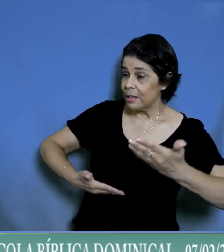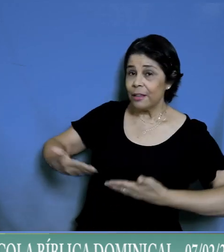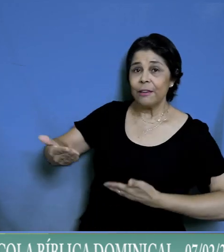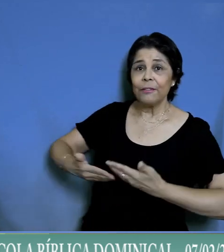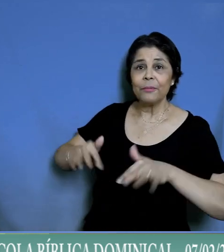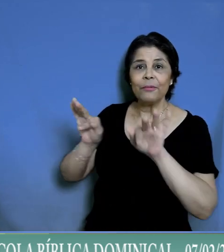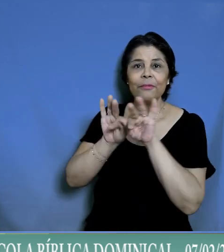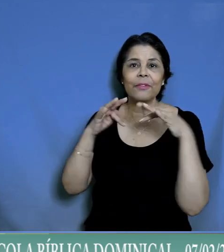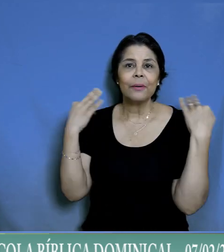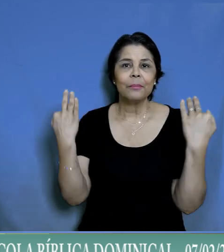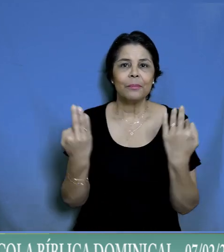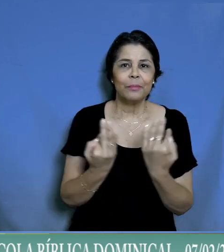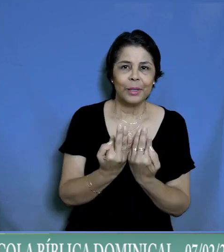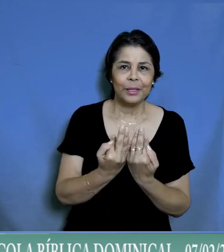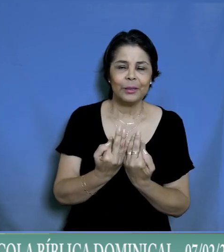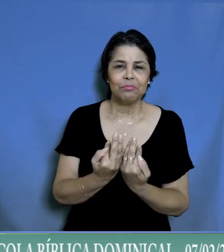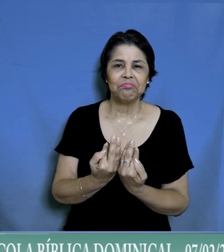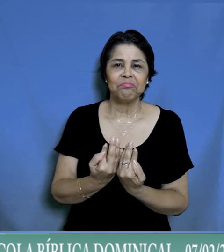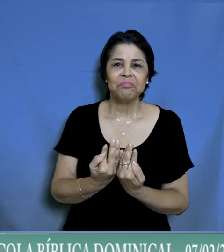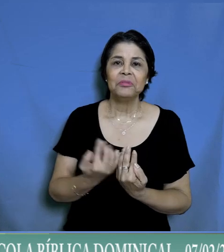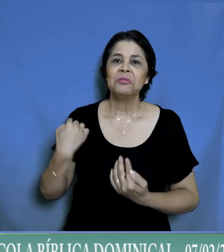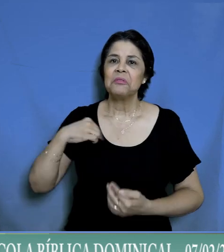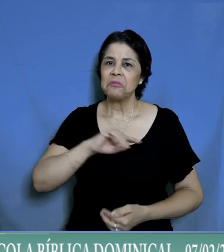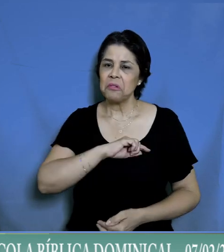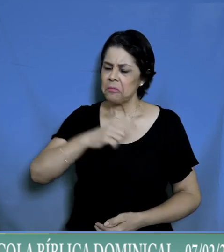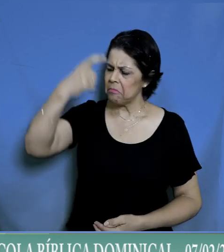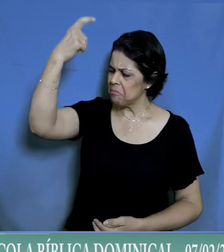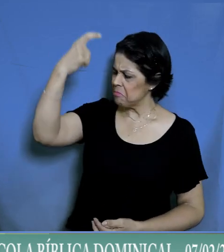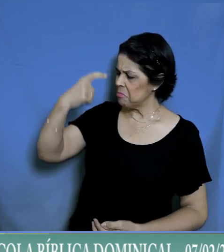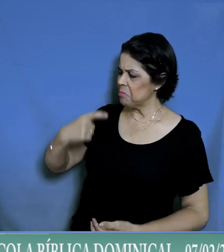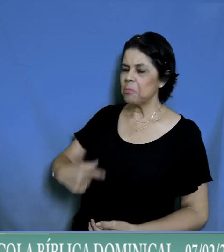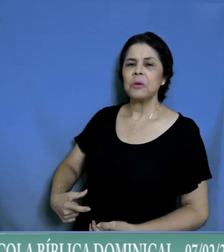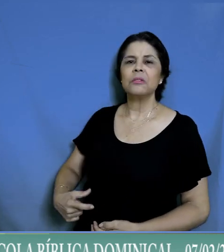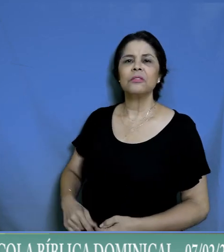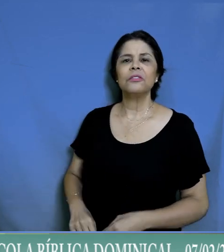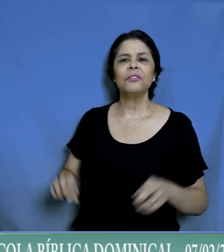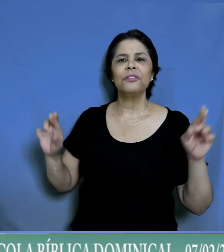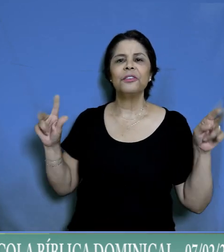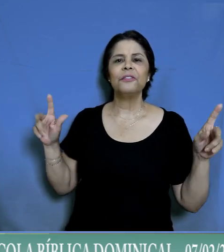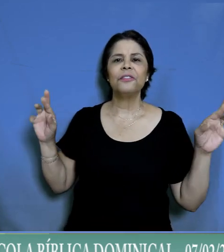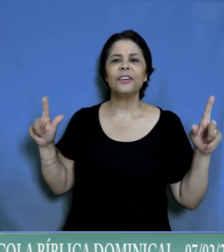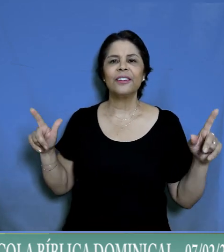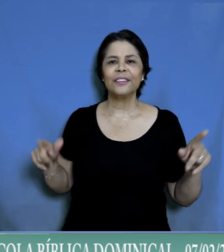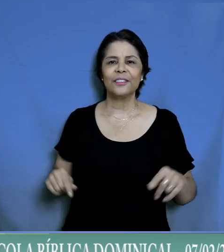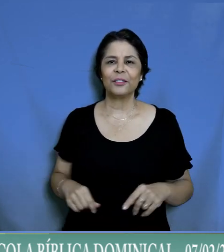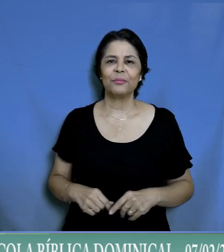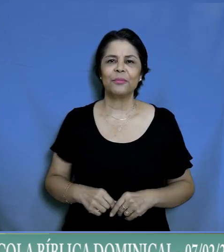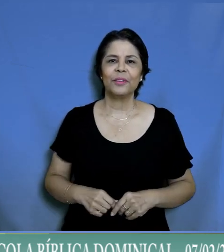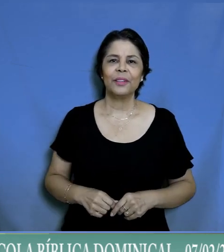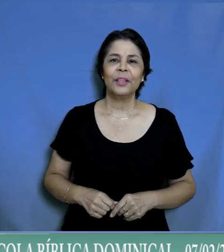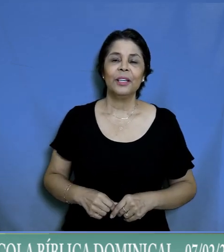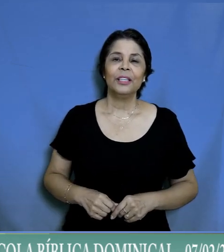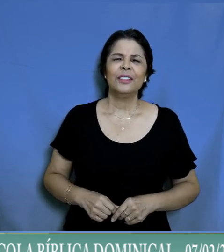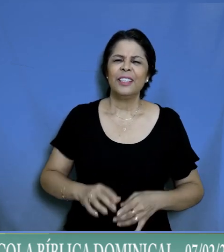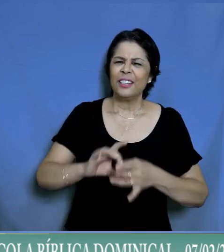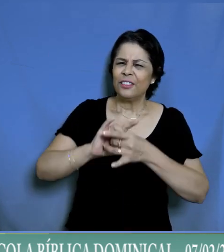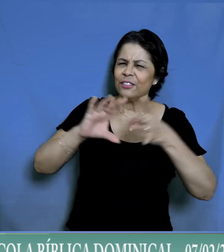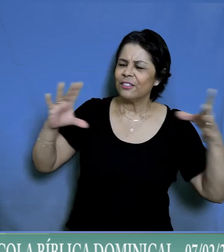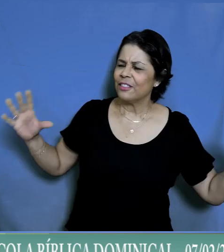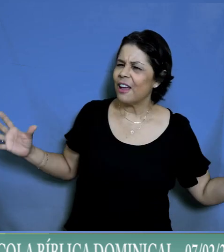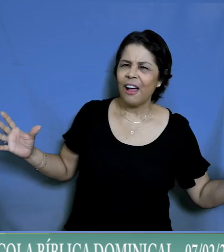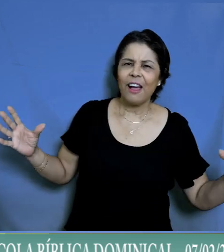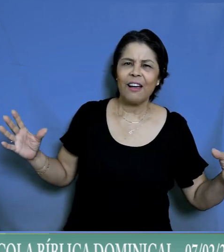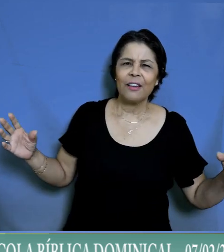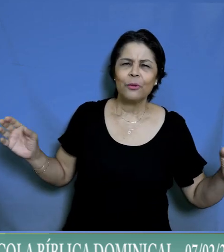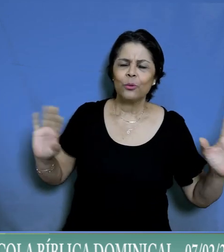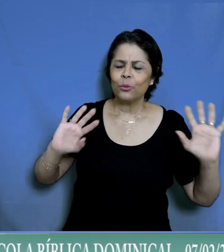aos cidadãos de Éfeso como se tornarem um cidadão diferente, se desvestir das roupas velhas e